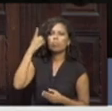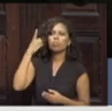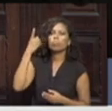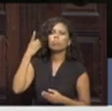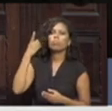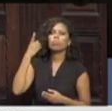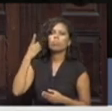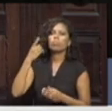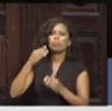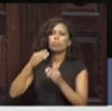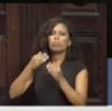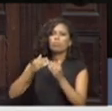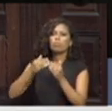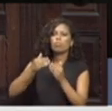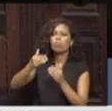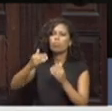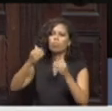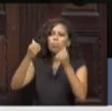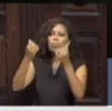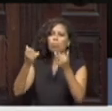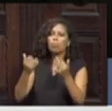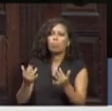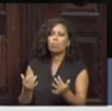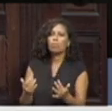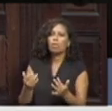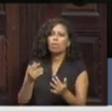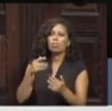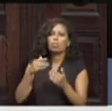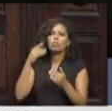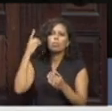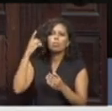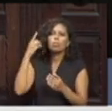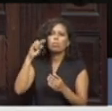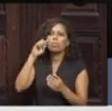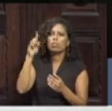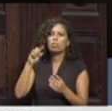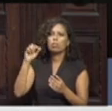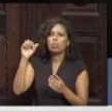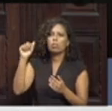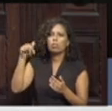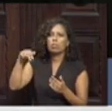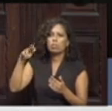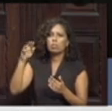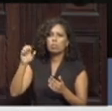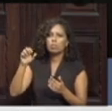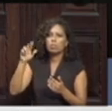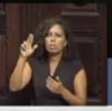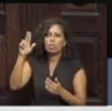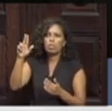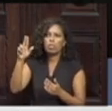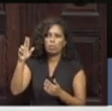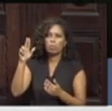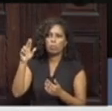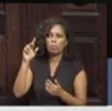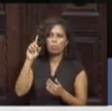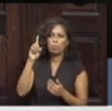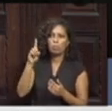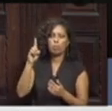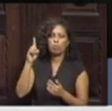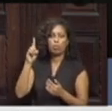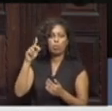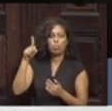aqui ao deputado Marcelo Freixo, porque é recorrente, não é a primeira vez,